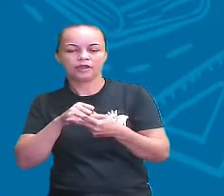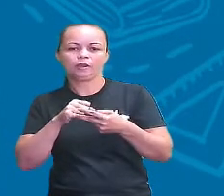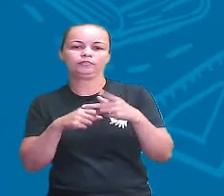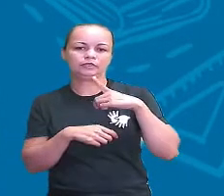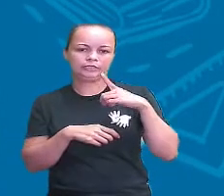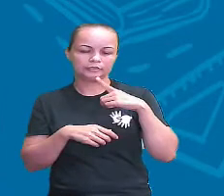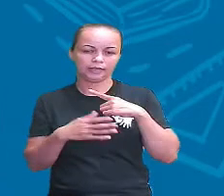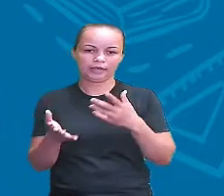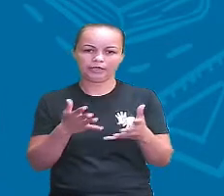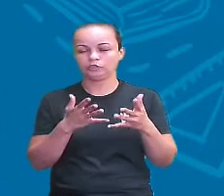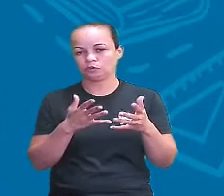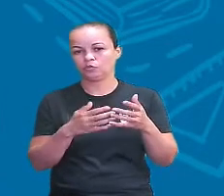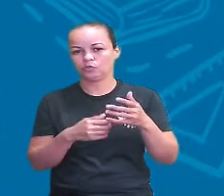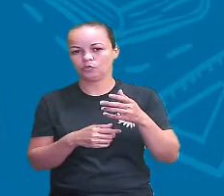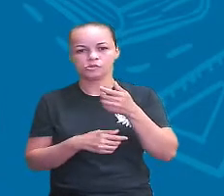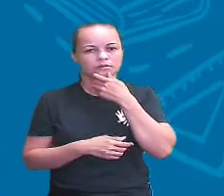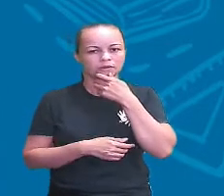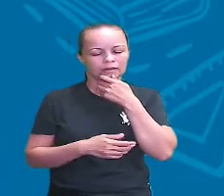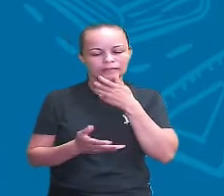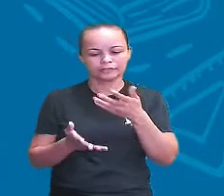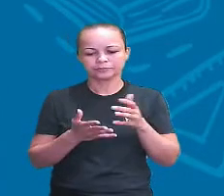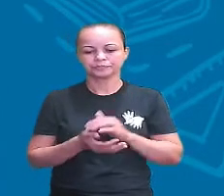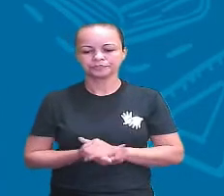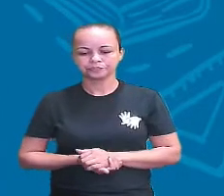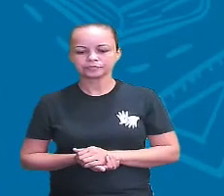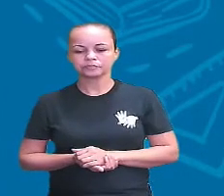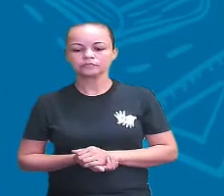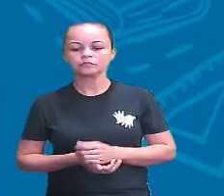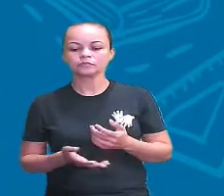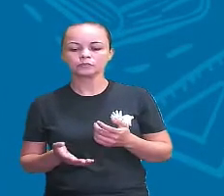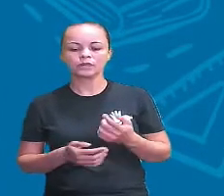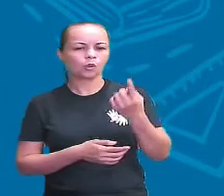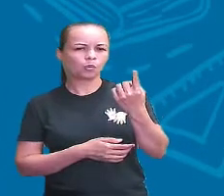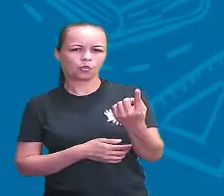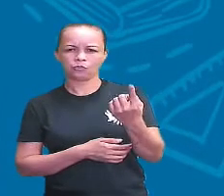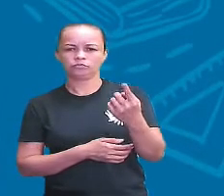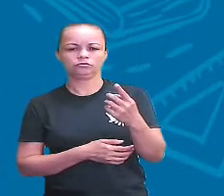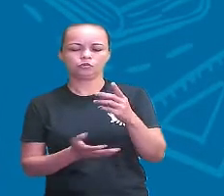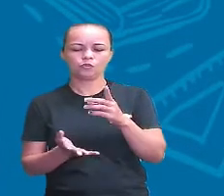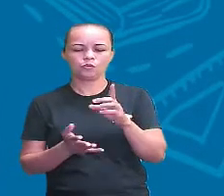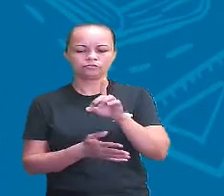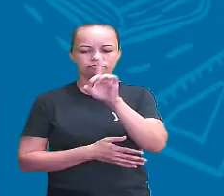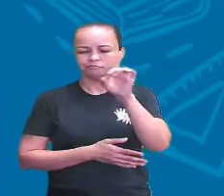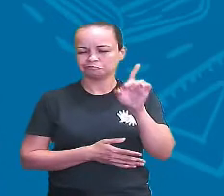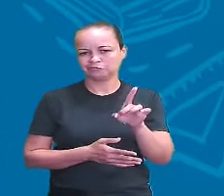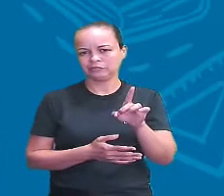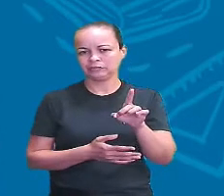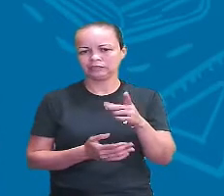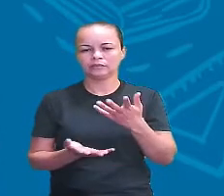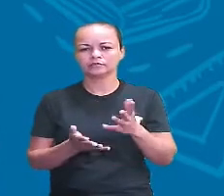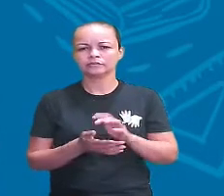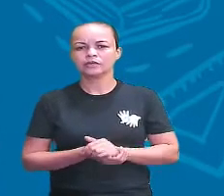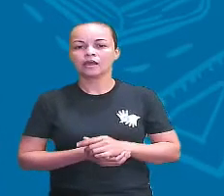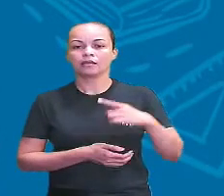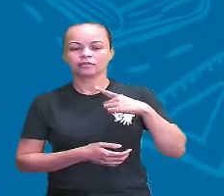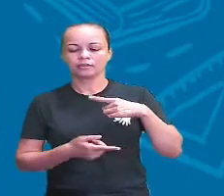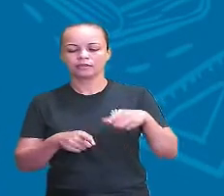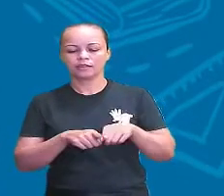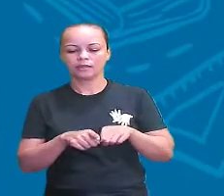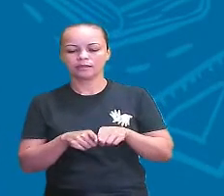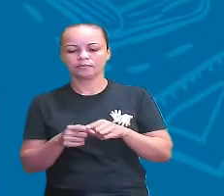inglesa. Então, nós temos once, que pode ser once a day, como uma vez por dia. Também temos